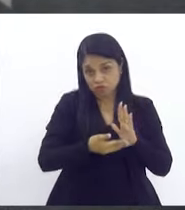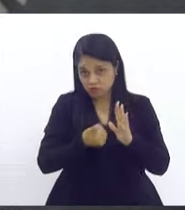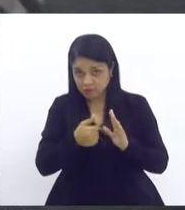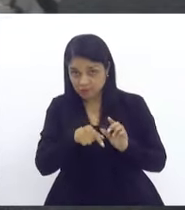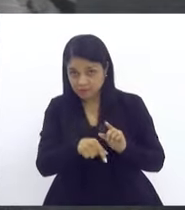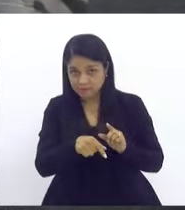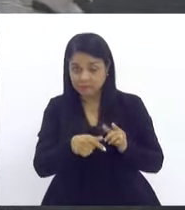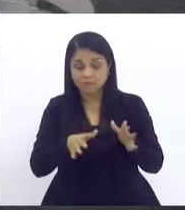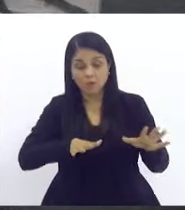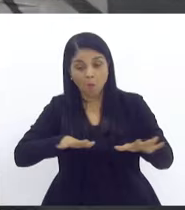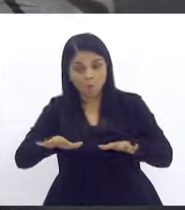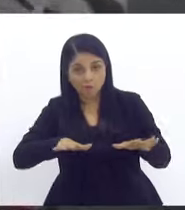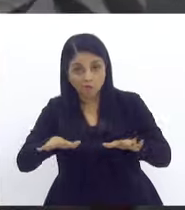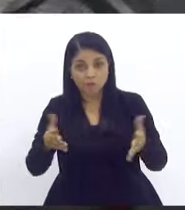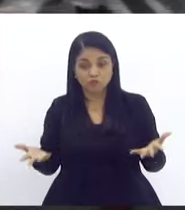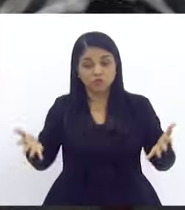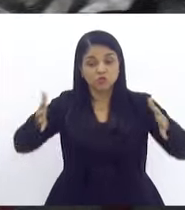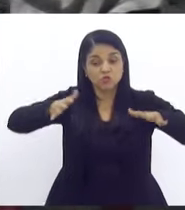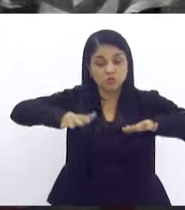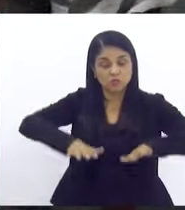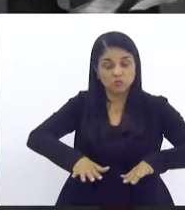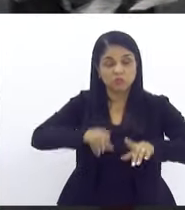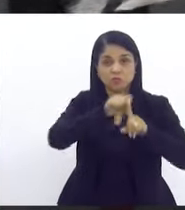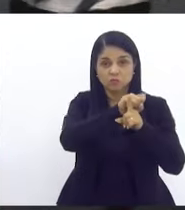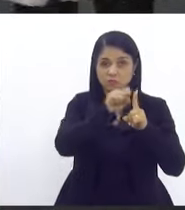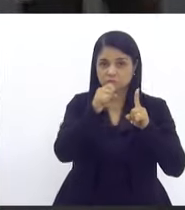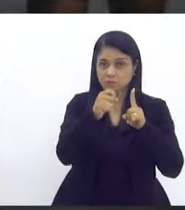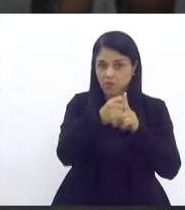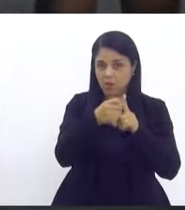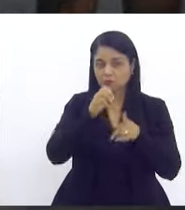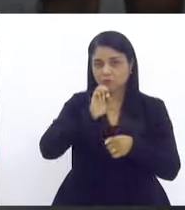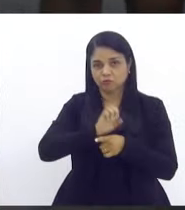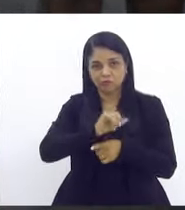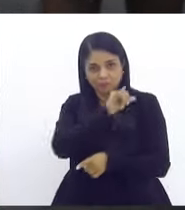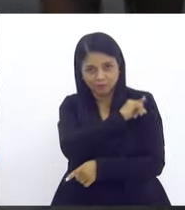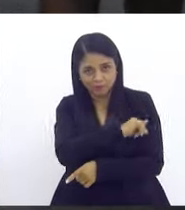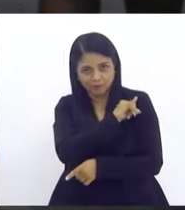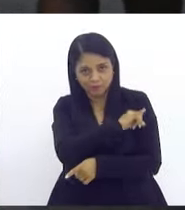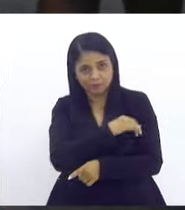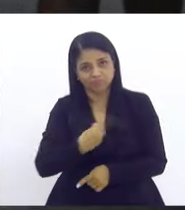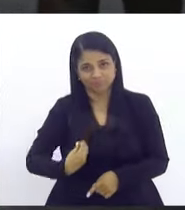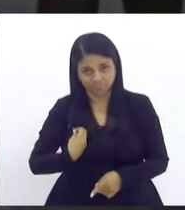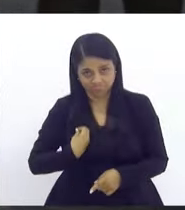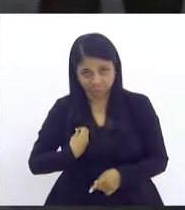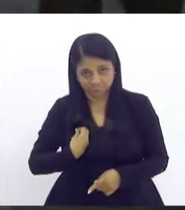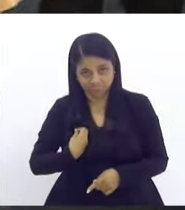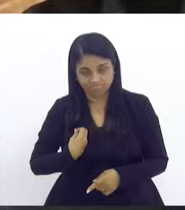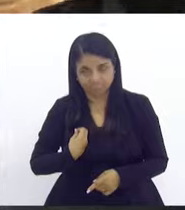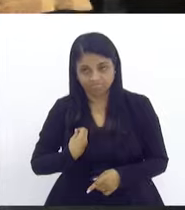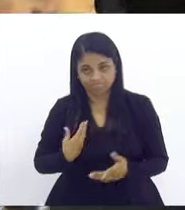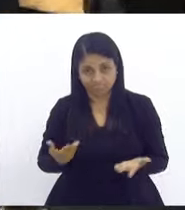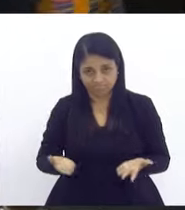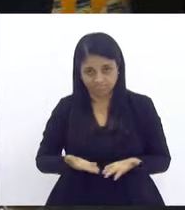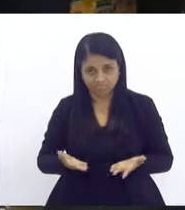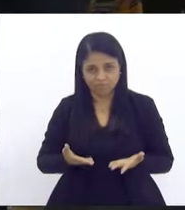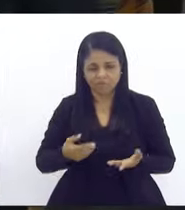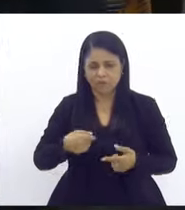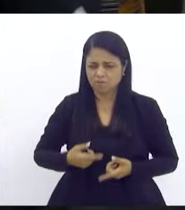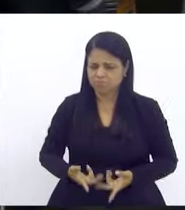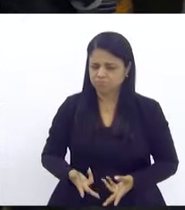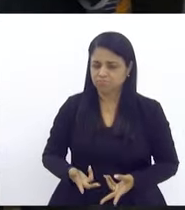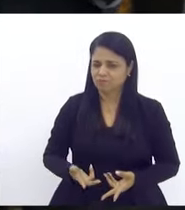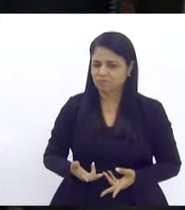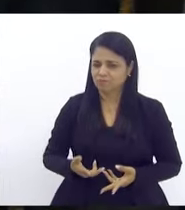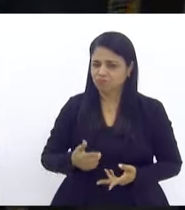dos grandes movimentos de inclusão social que existam no Rio de Janeiro hoje. E não me causa nenhuma estranheza, toda vez que há uma